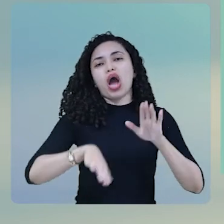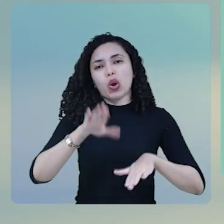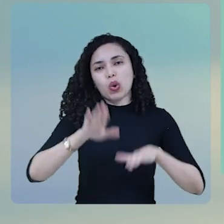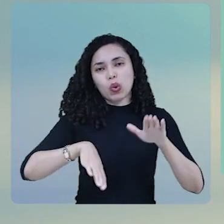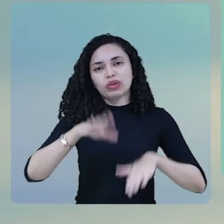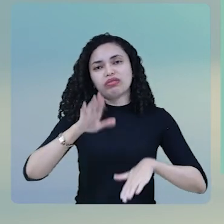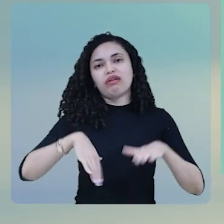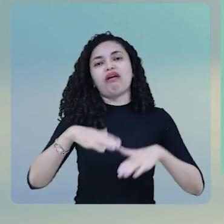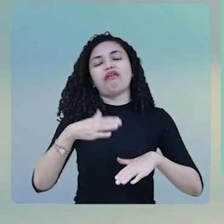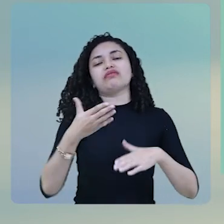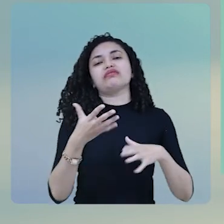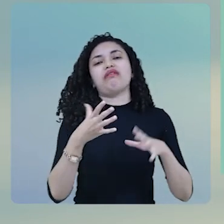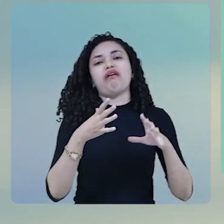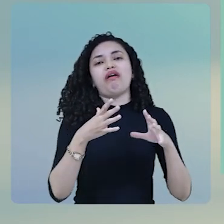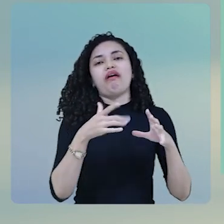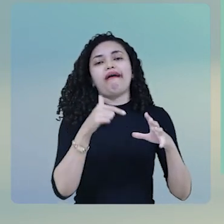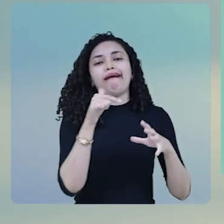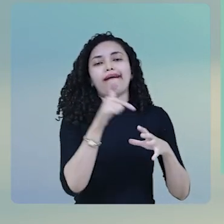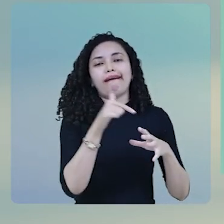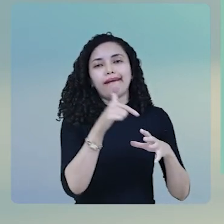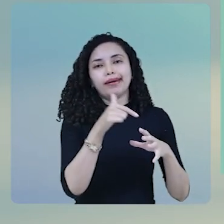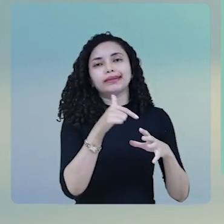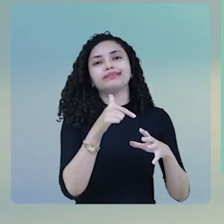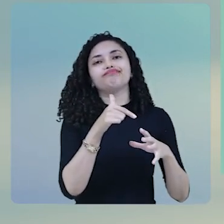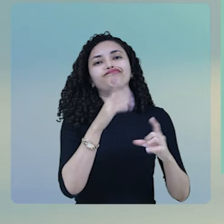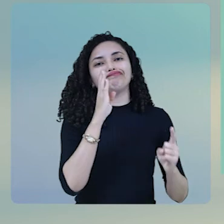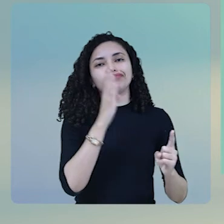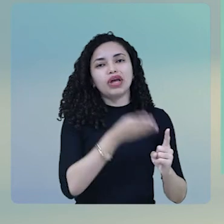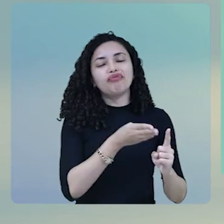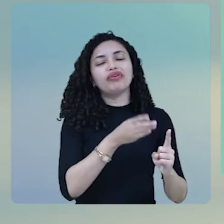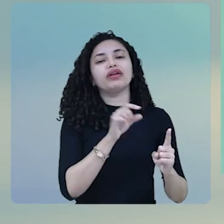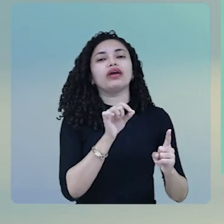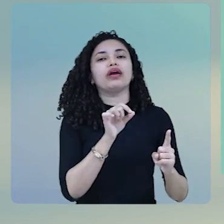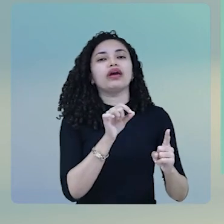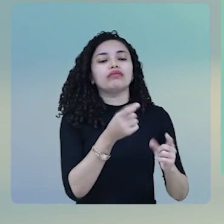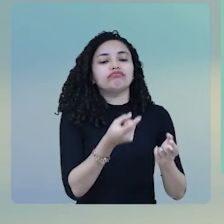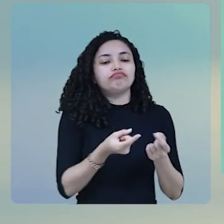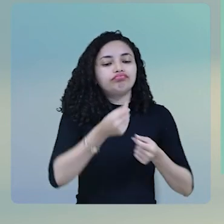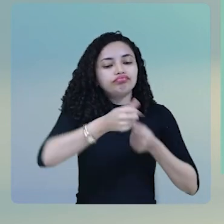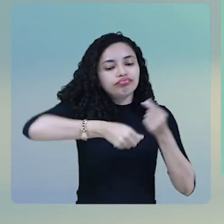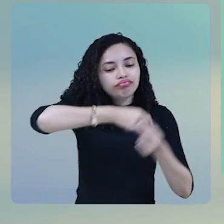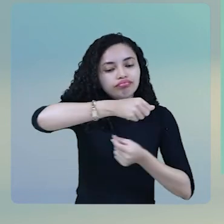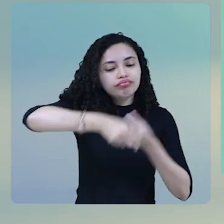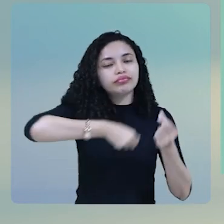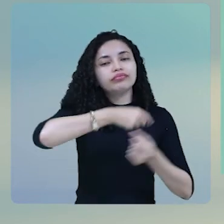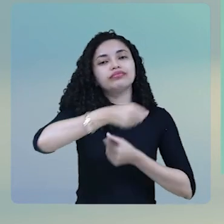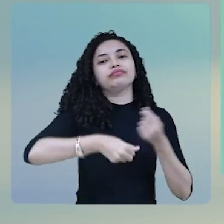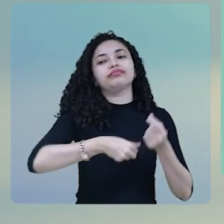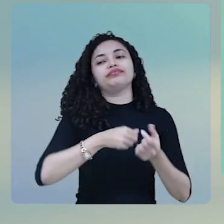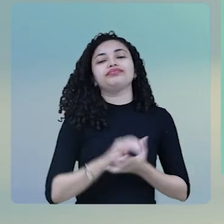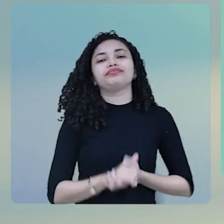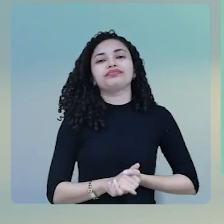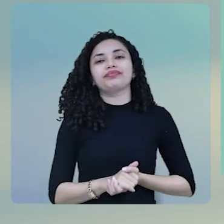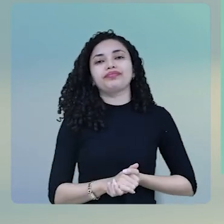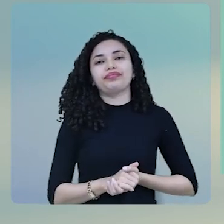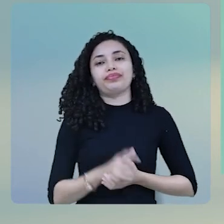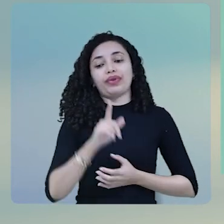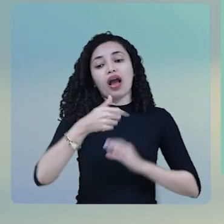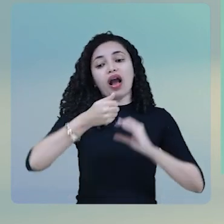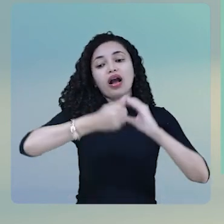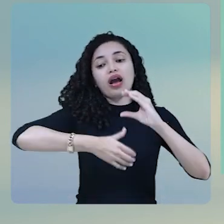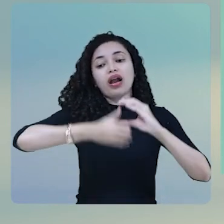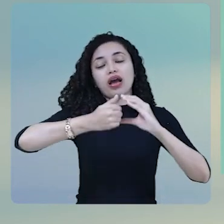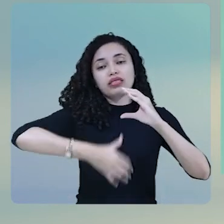nas atividades de trabalho e lazer, além de impactos econômicos para as famílias, comunidades e as sociedades em geral.